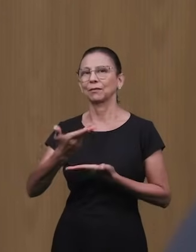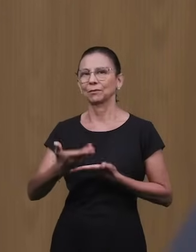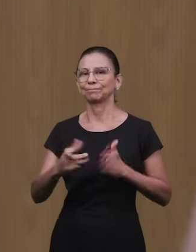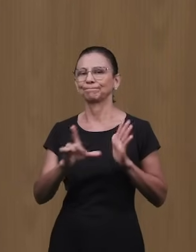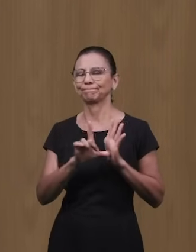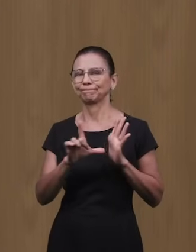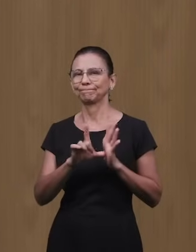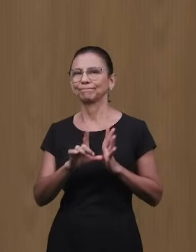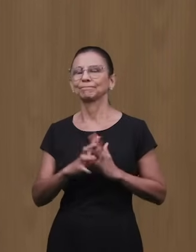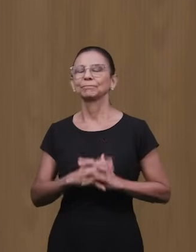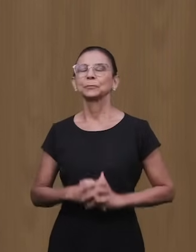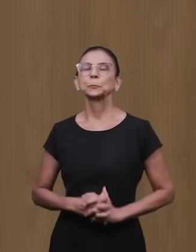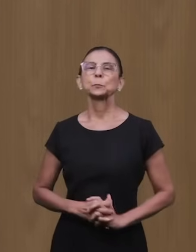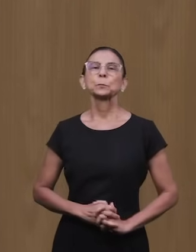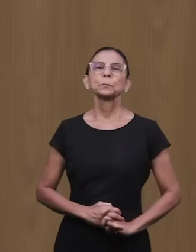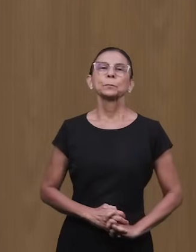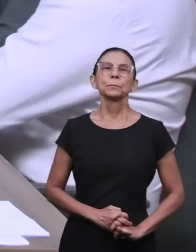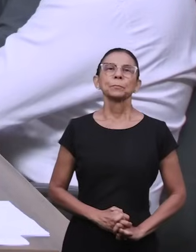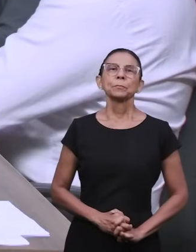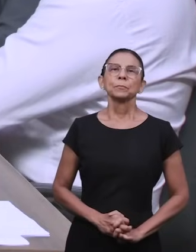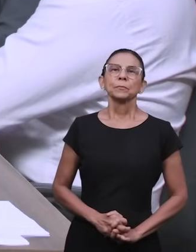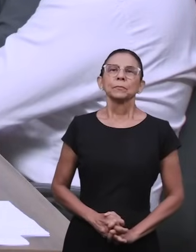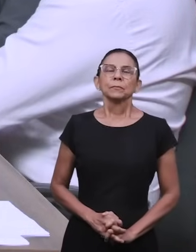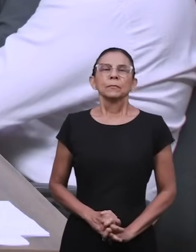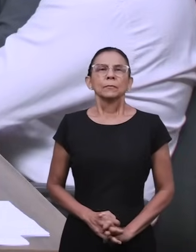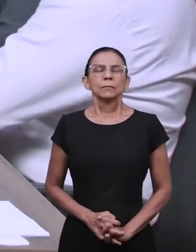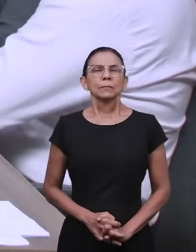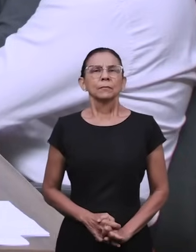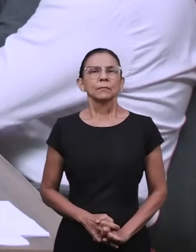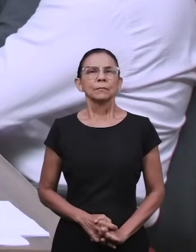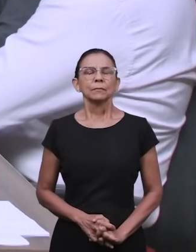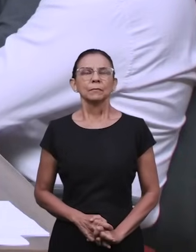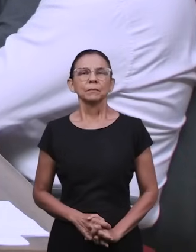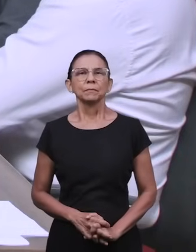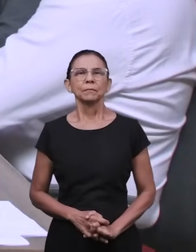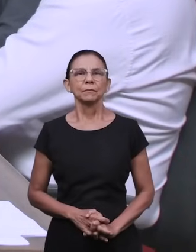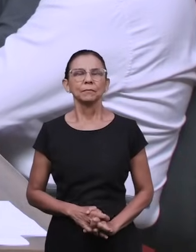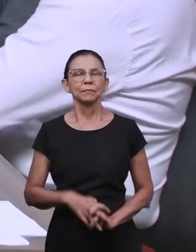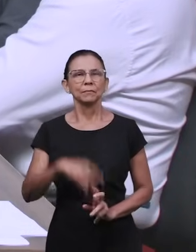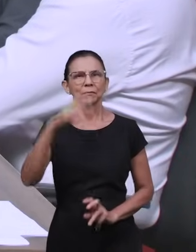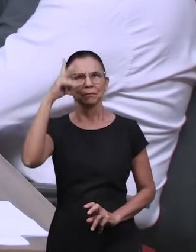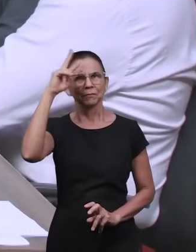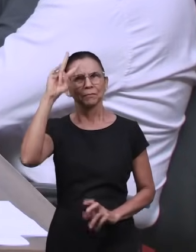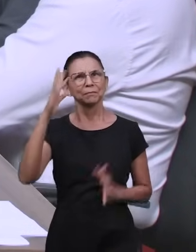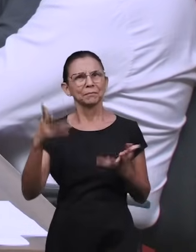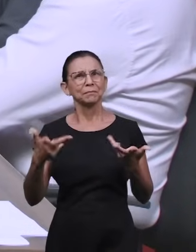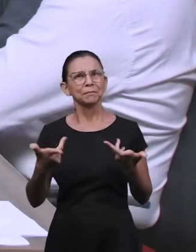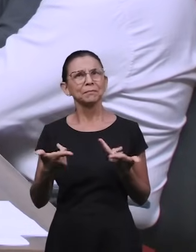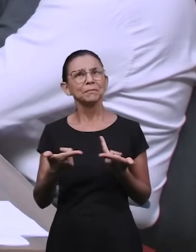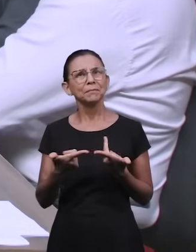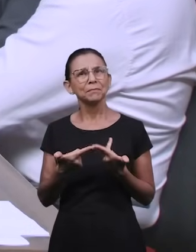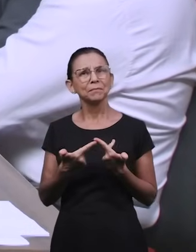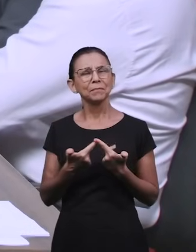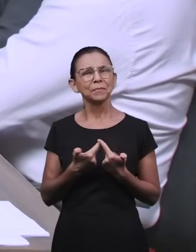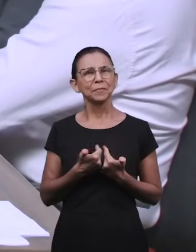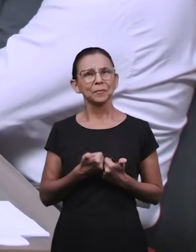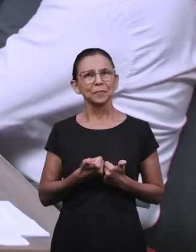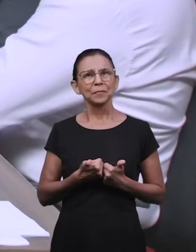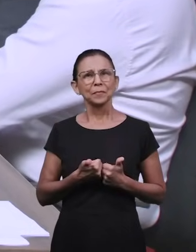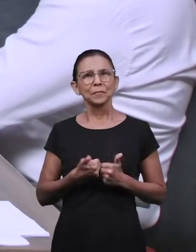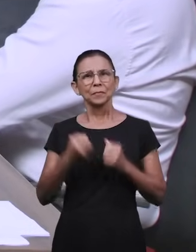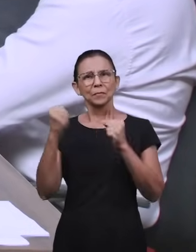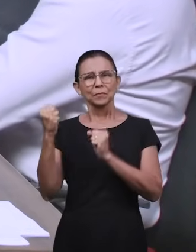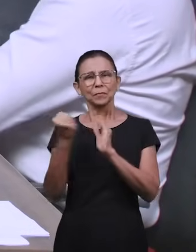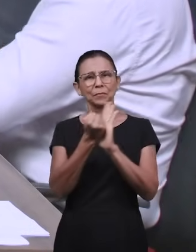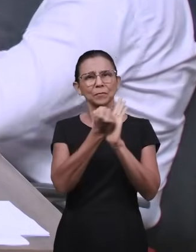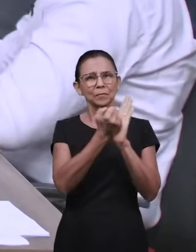Amém. Aleluia. Glória a Jesus. Glória a Jesus. Graças a Deus, né? Glória a Jesus. Isso Bom, é maravilhoso, né? Ver que nós somos firmados no poder do